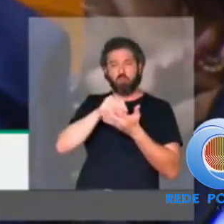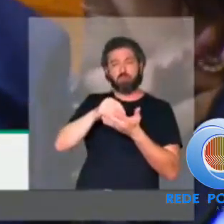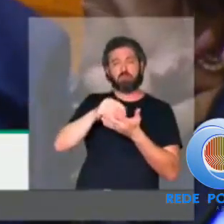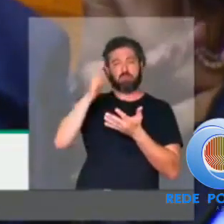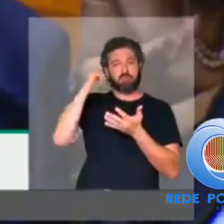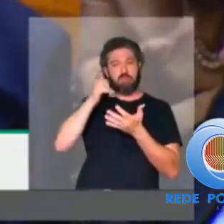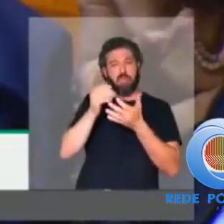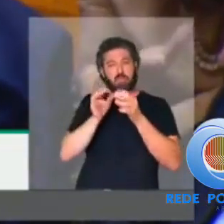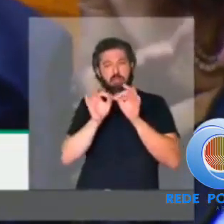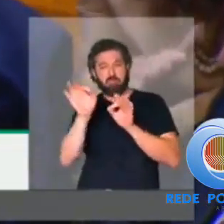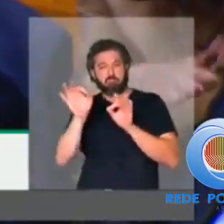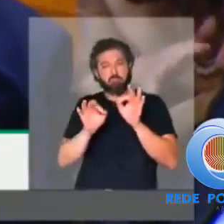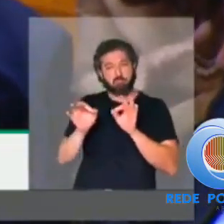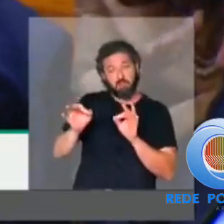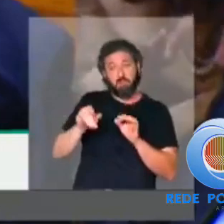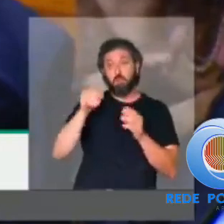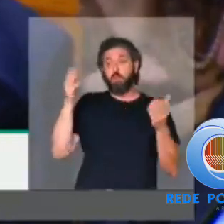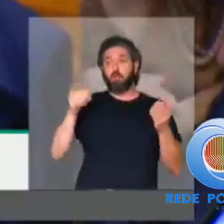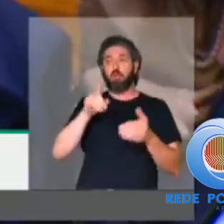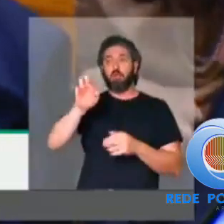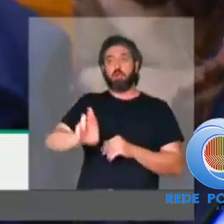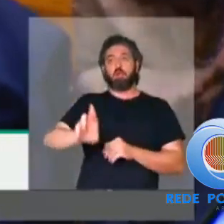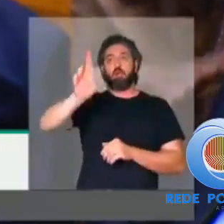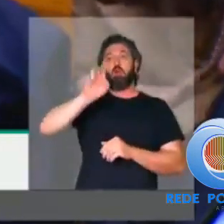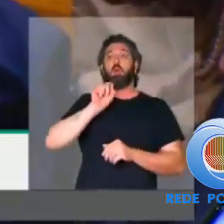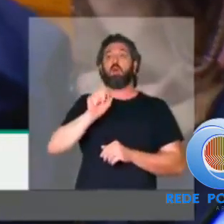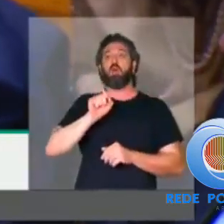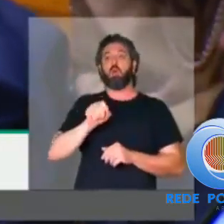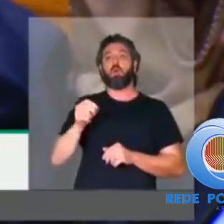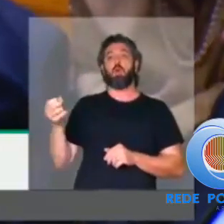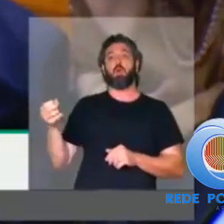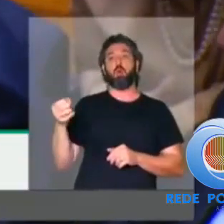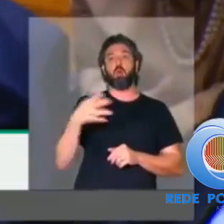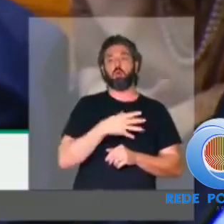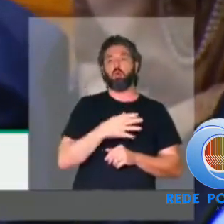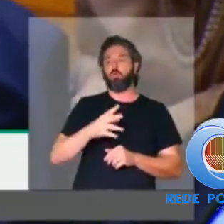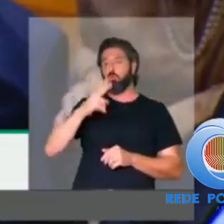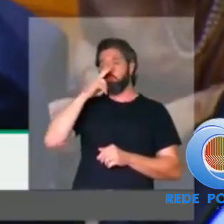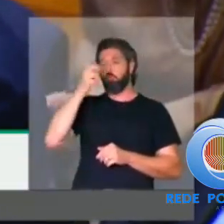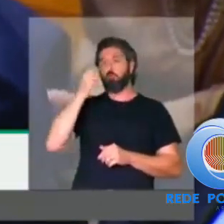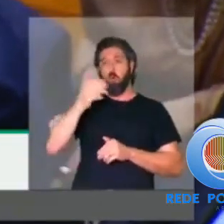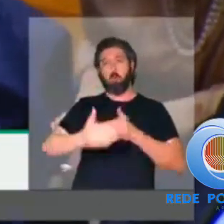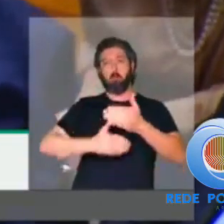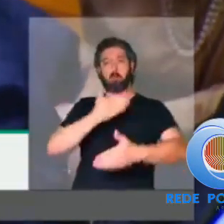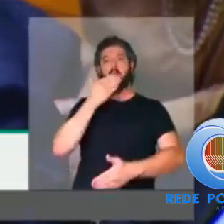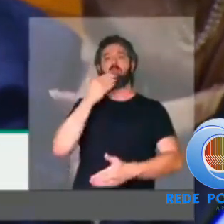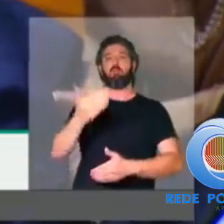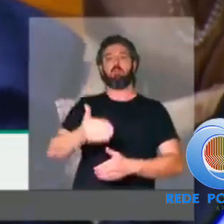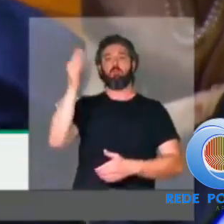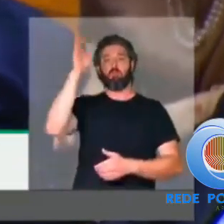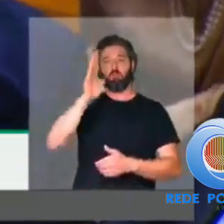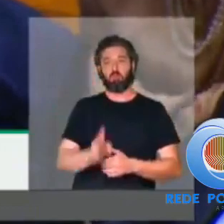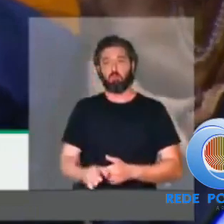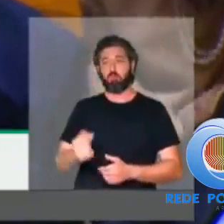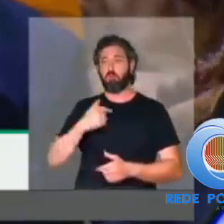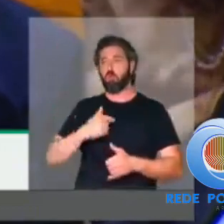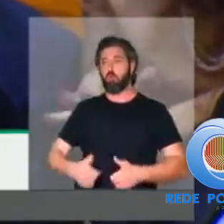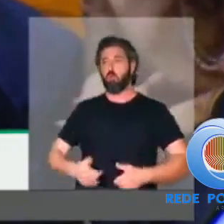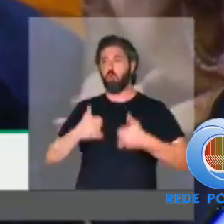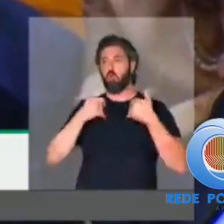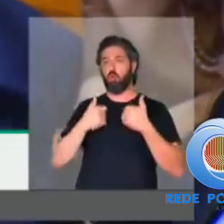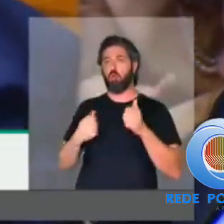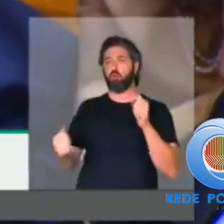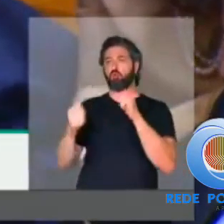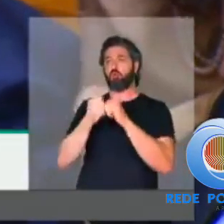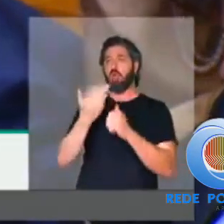filtrar. E hoje você está sendo protagonista de um grande passo para o nosso país. Eu estou orgulhoso